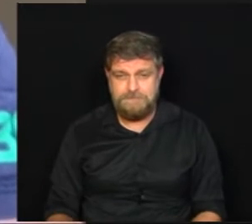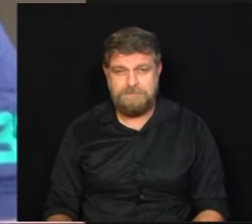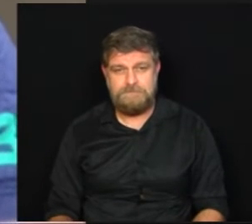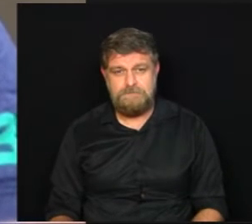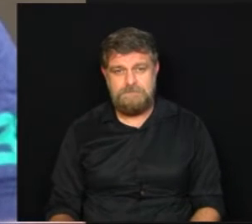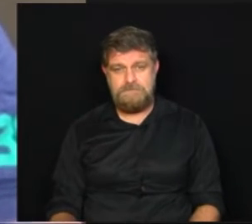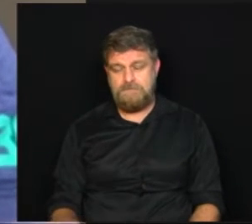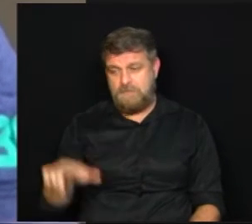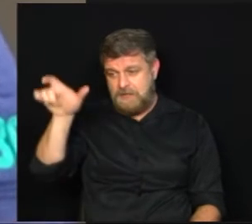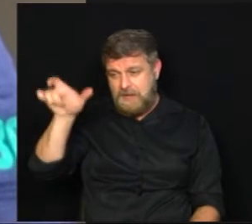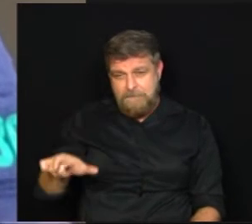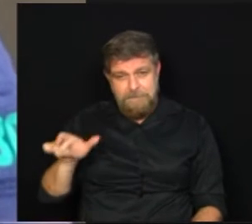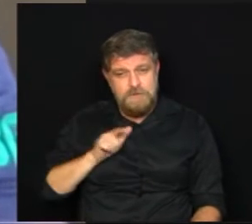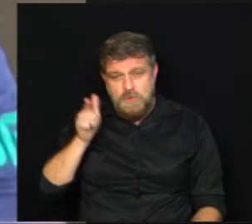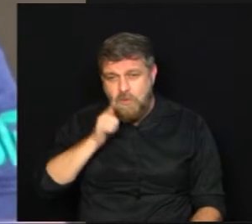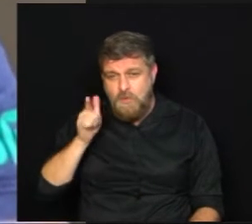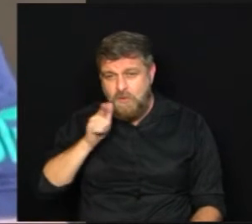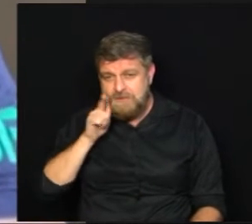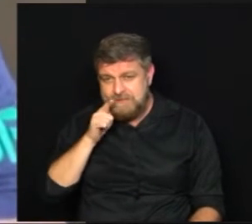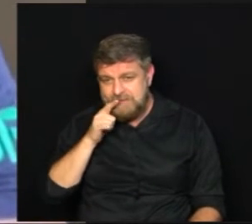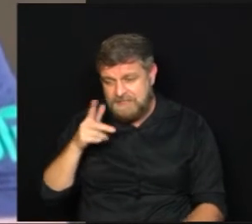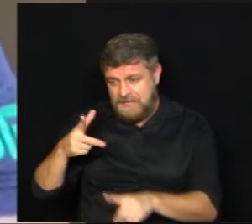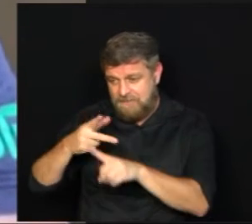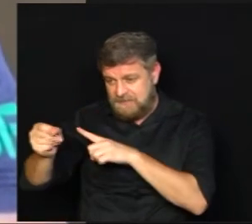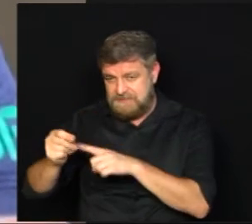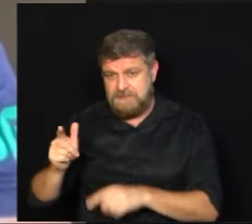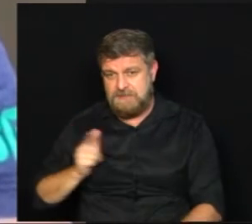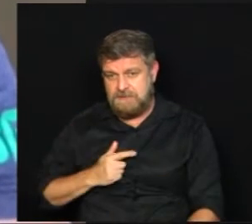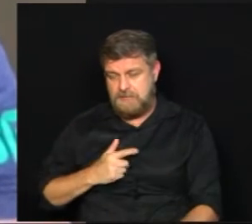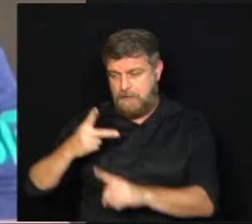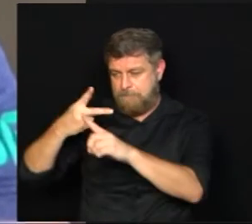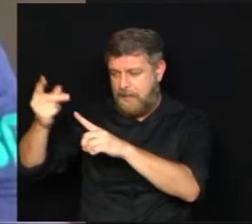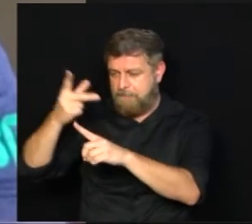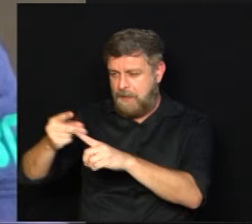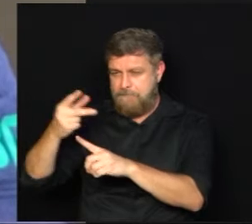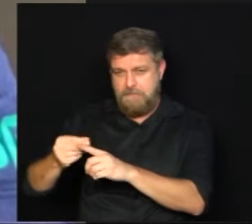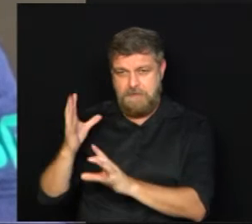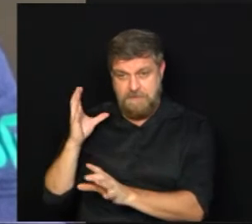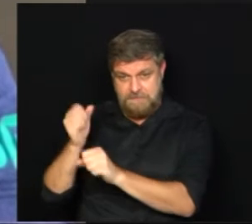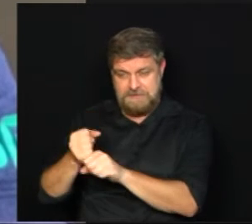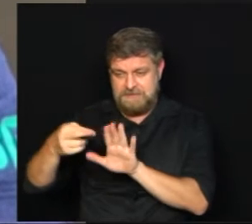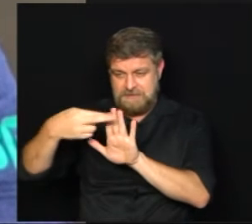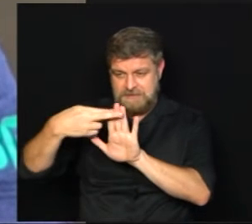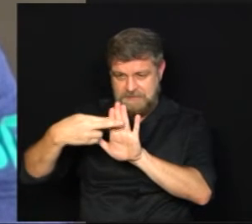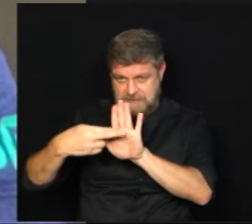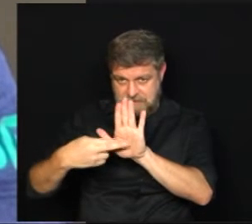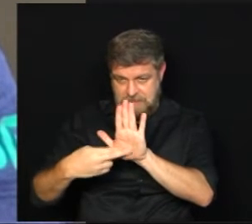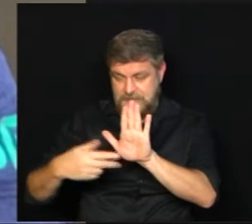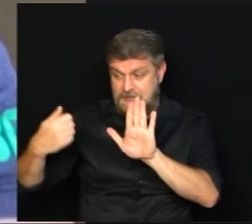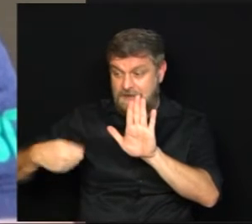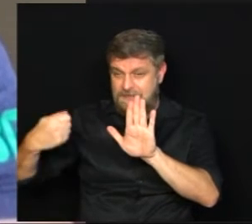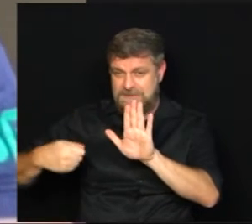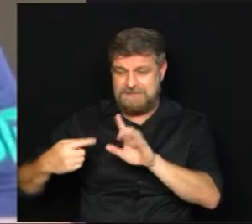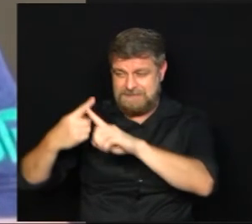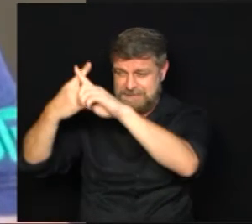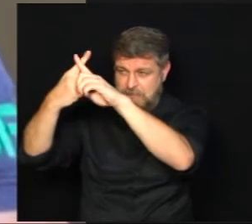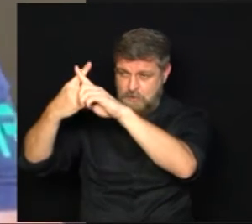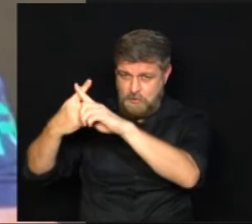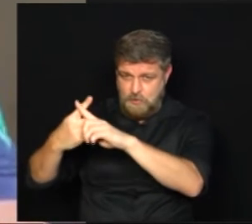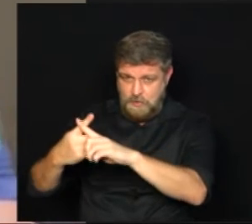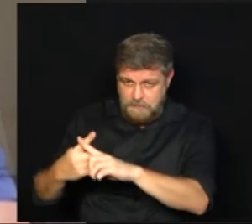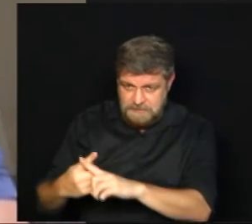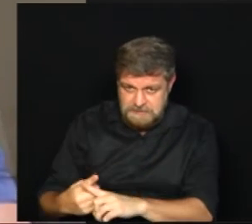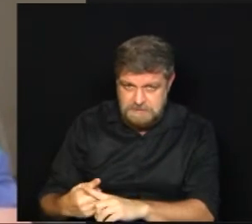O atleta ele se classifica através das competições. Tem umas regras que você precisa competir,